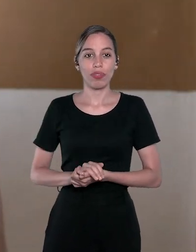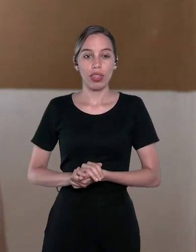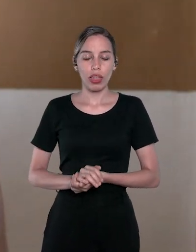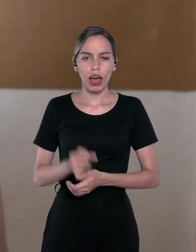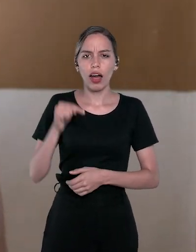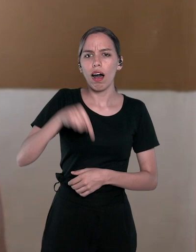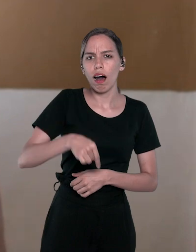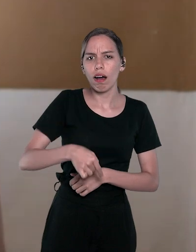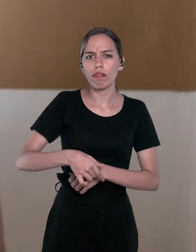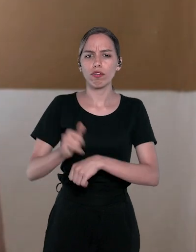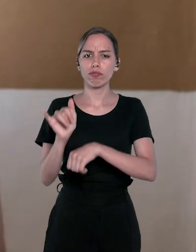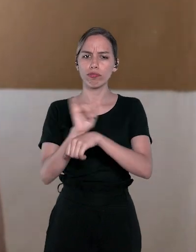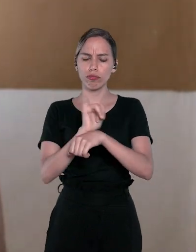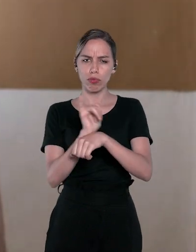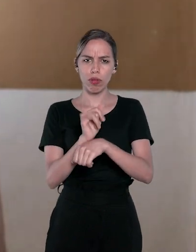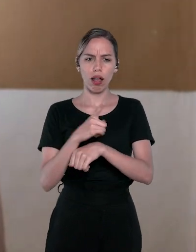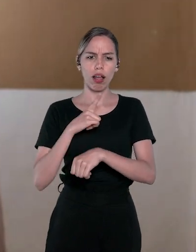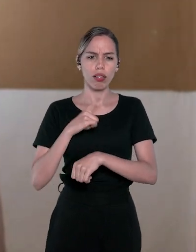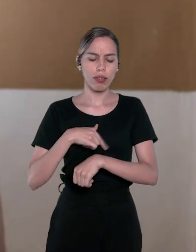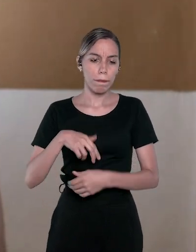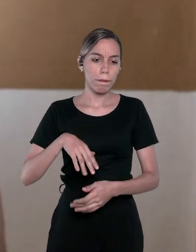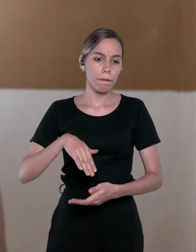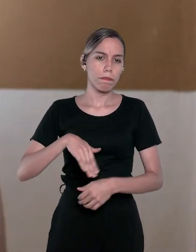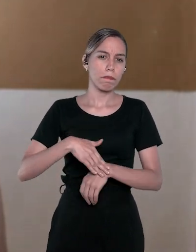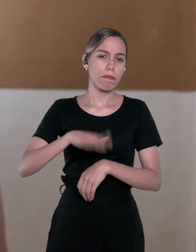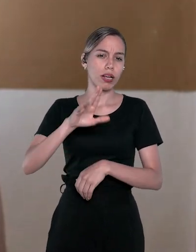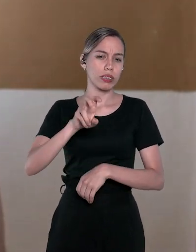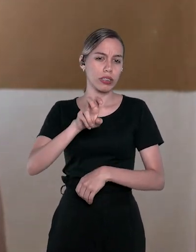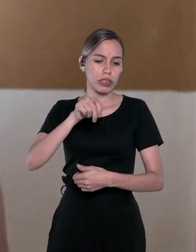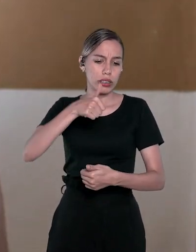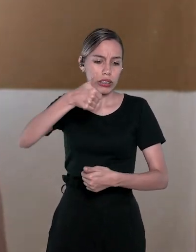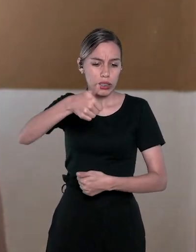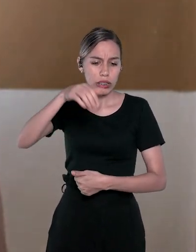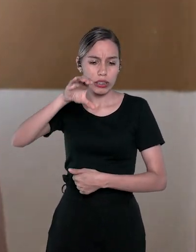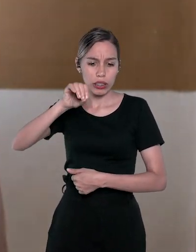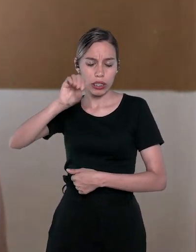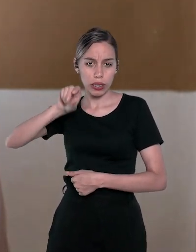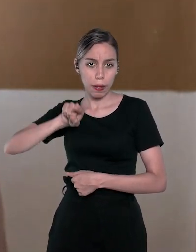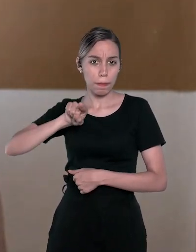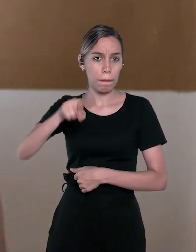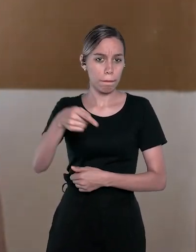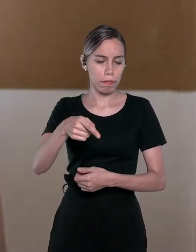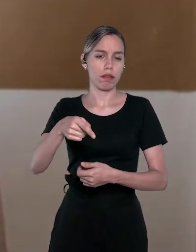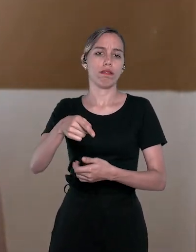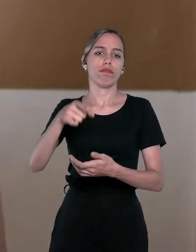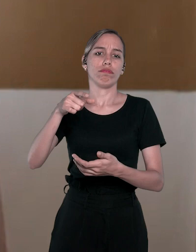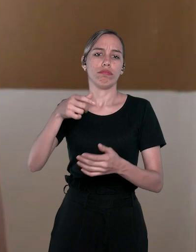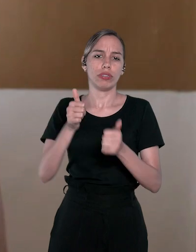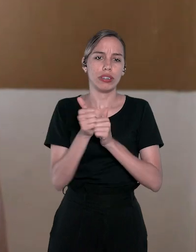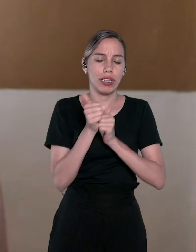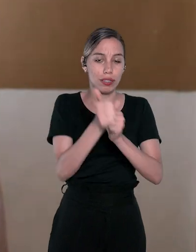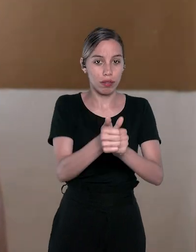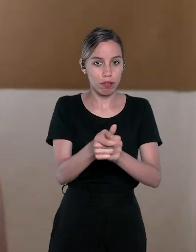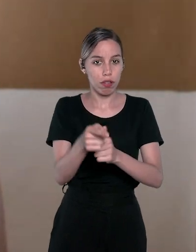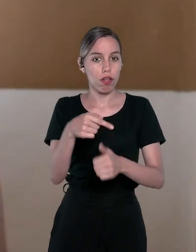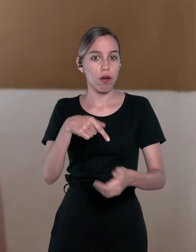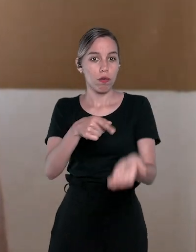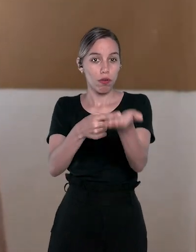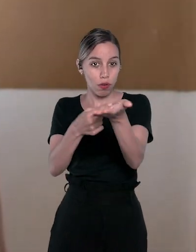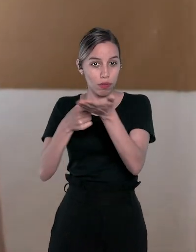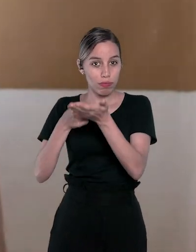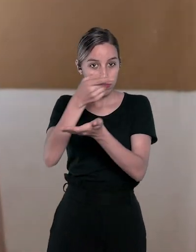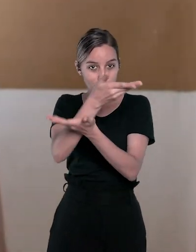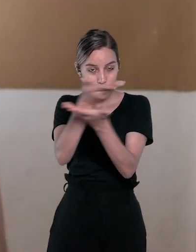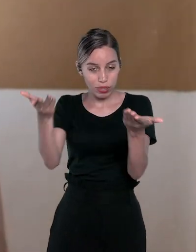Aqui no canal do Sempre um Papo no YouTube, a gente já tem mais de 100 mil seguidores. Isso mesmo. E eu te convido a se inscrever e ativar o